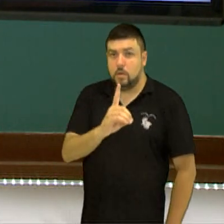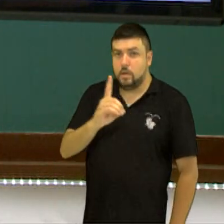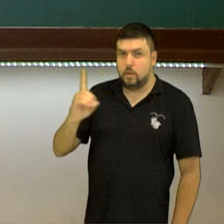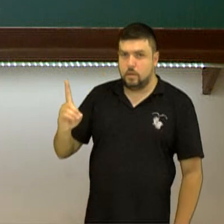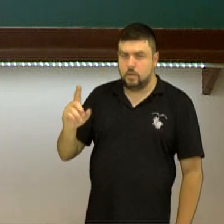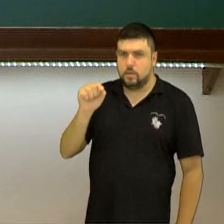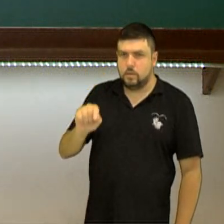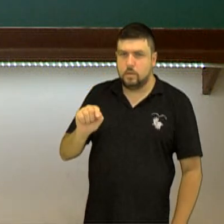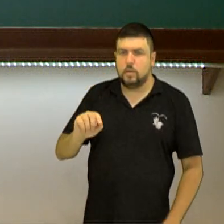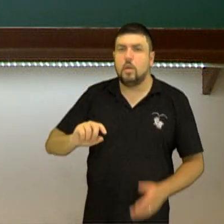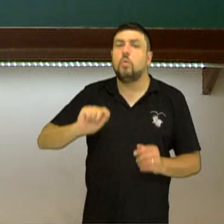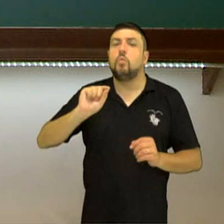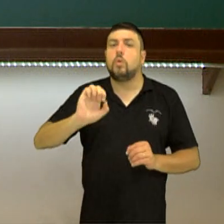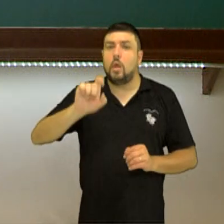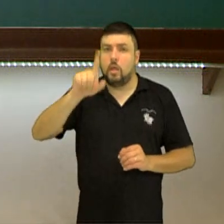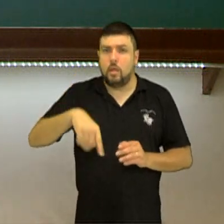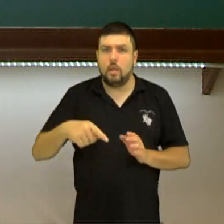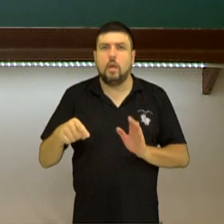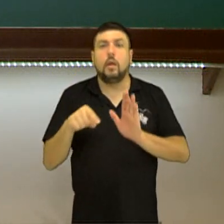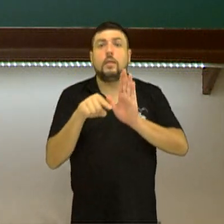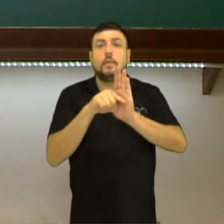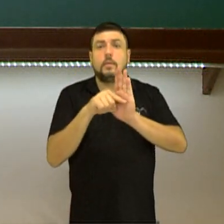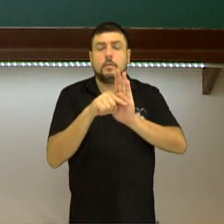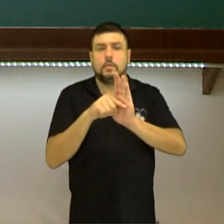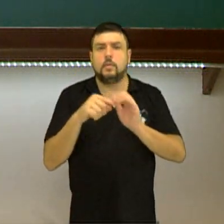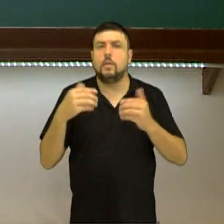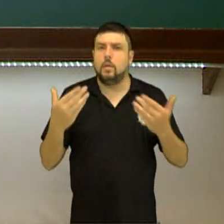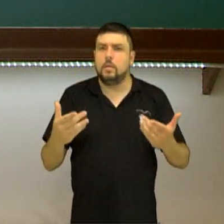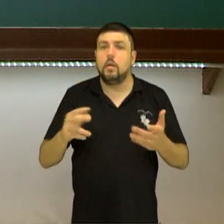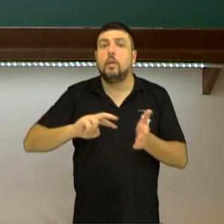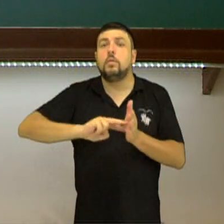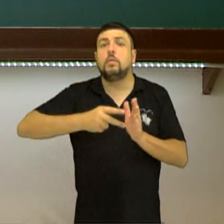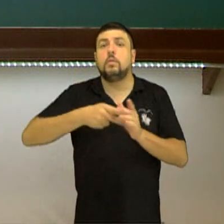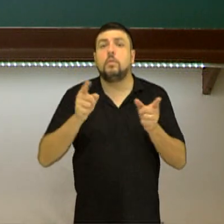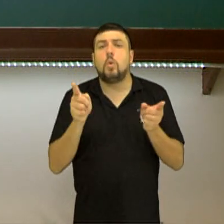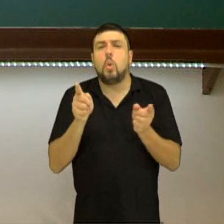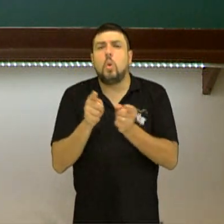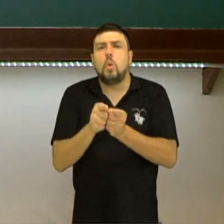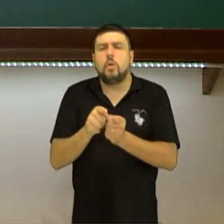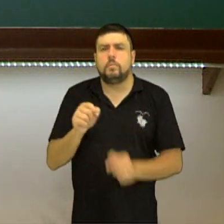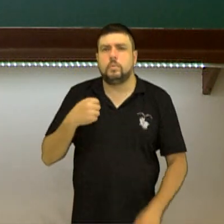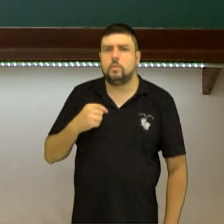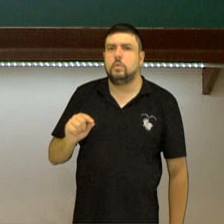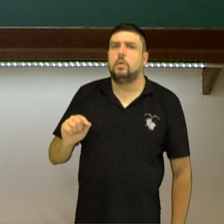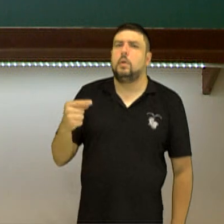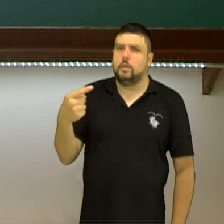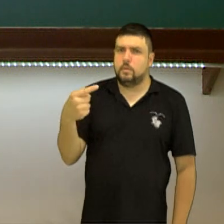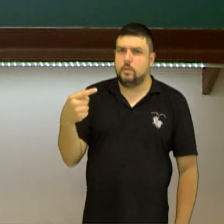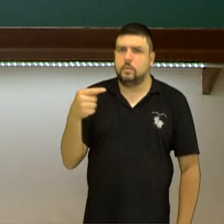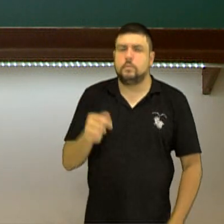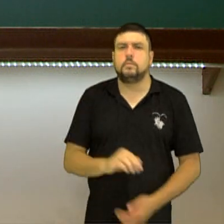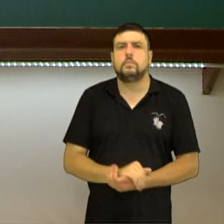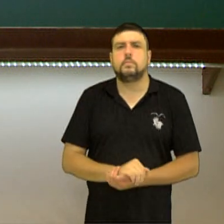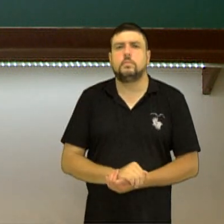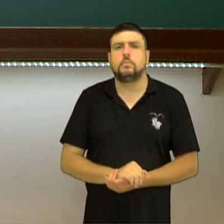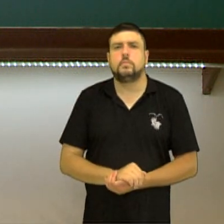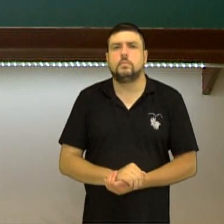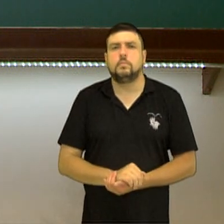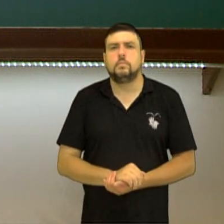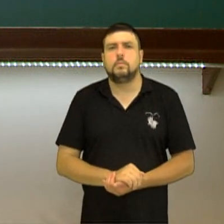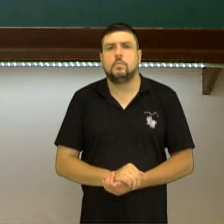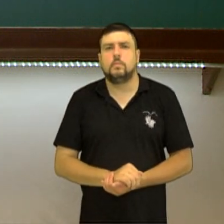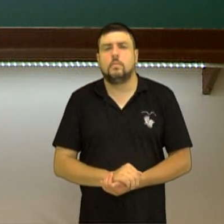Então, negativo. Vamos lá, menos 1, menos 2, menos 3, menos 4, menos 5 passos. Pulamos menos